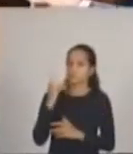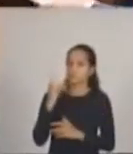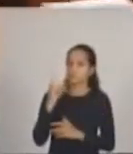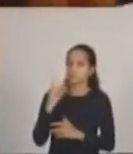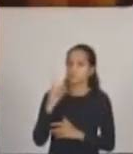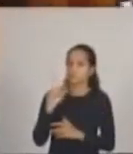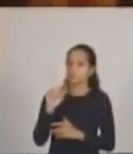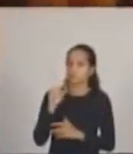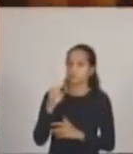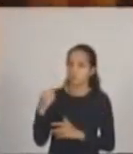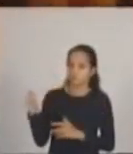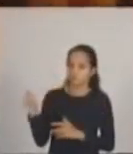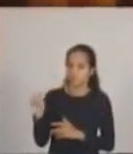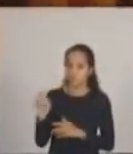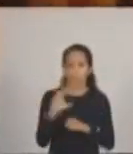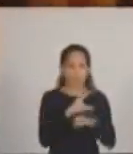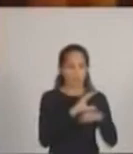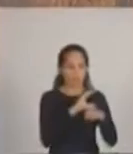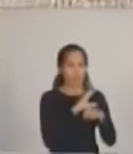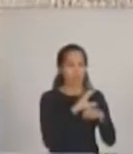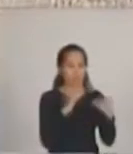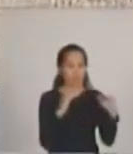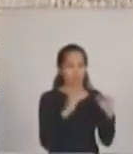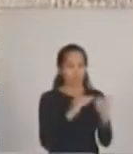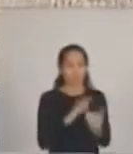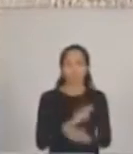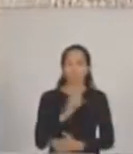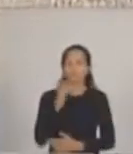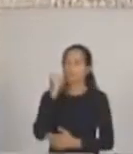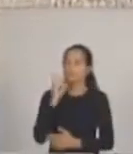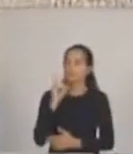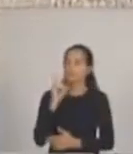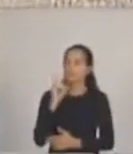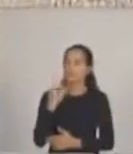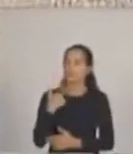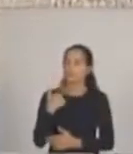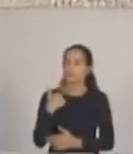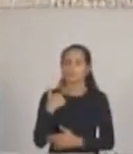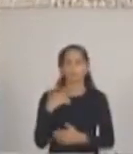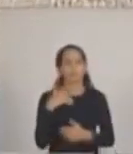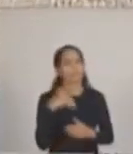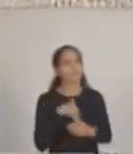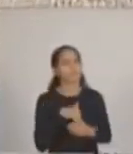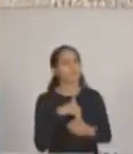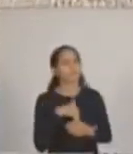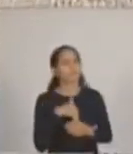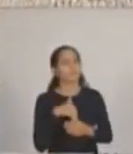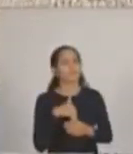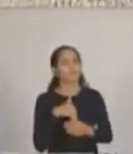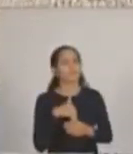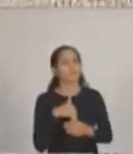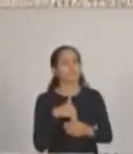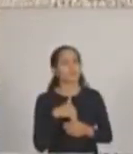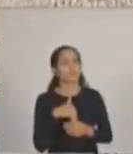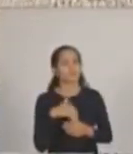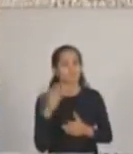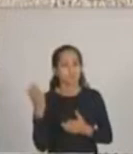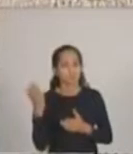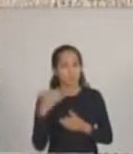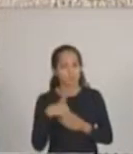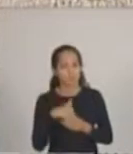Pela constitucionalidade. Deputado Gandini, eu quero votar. Falhou aqui, queria votar. Sim, também. Deputado Vandinho Leite,